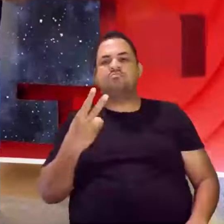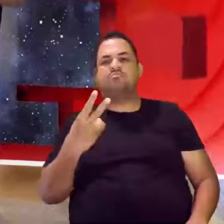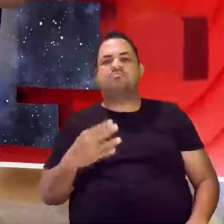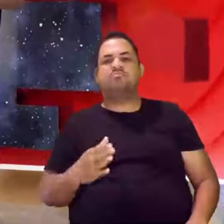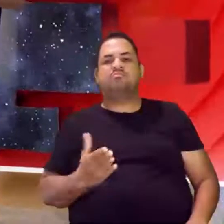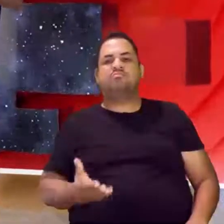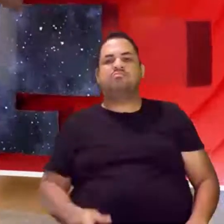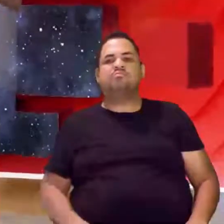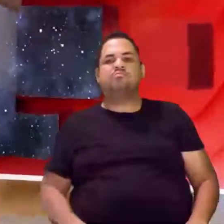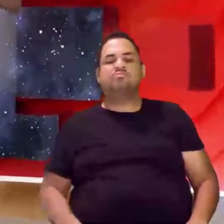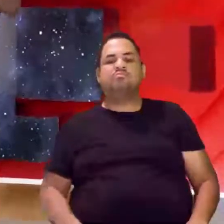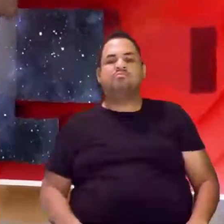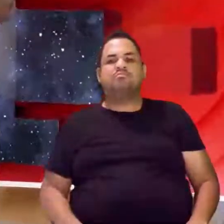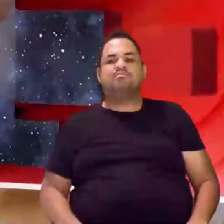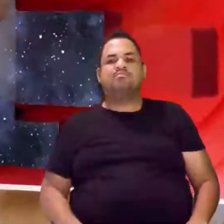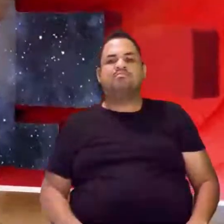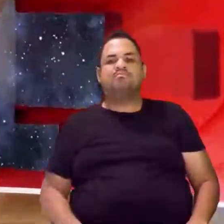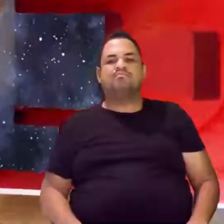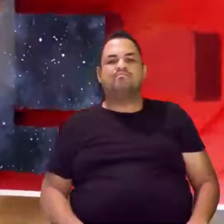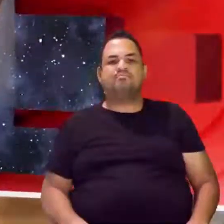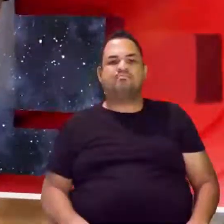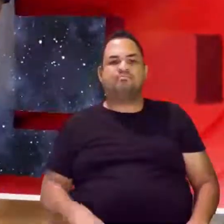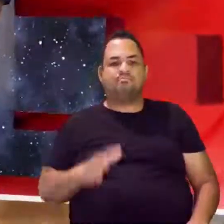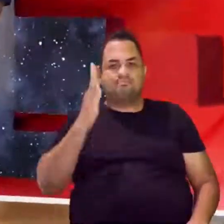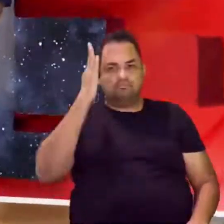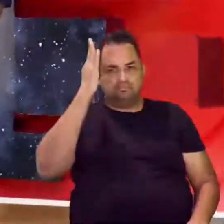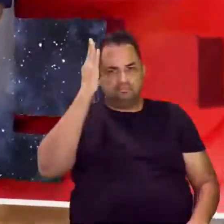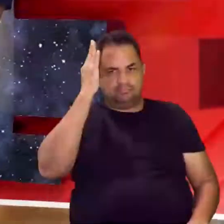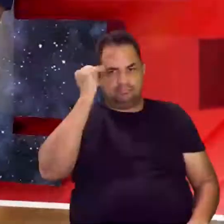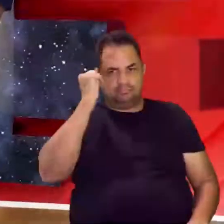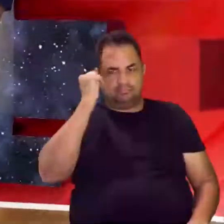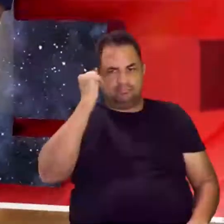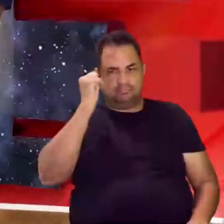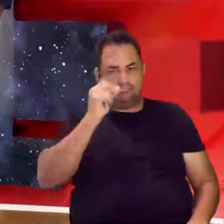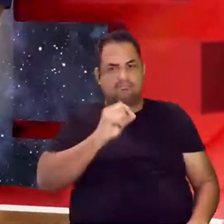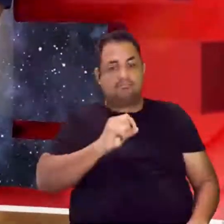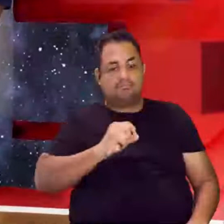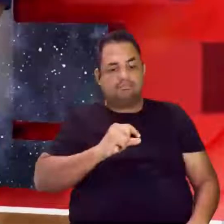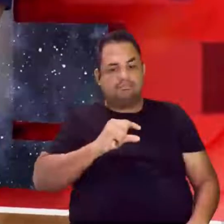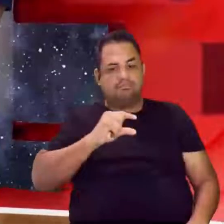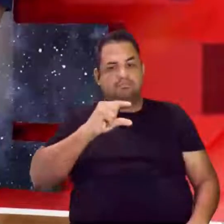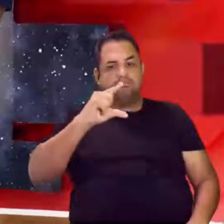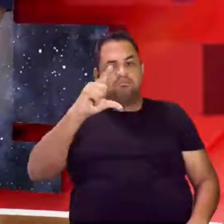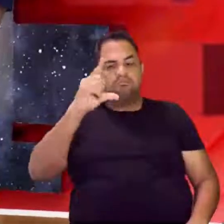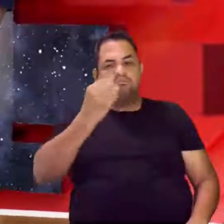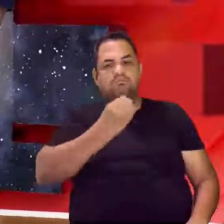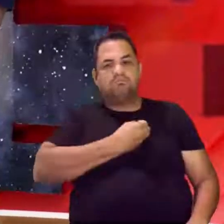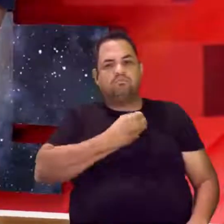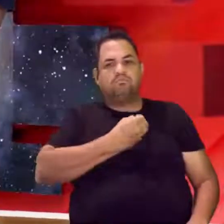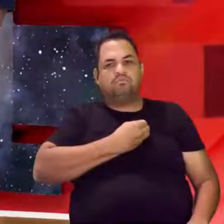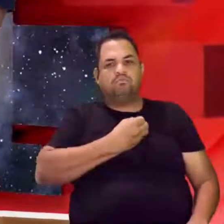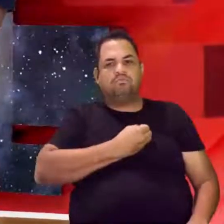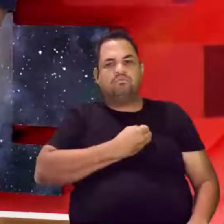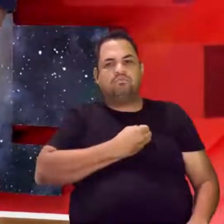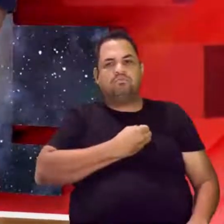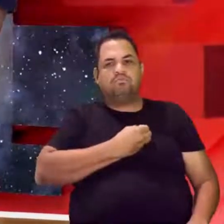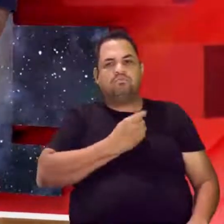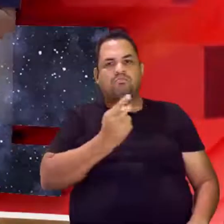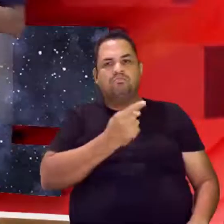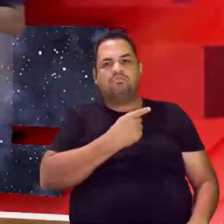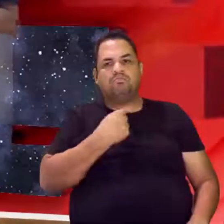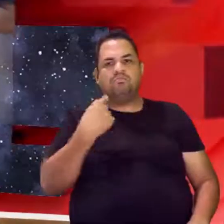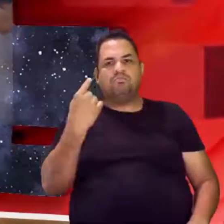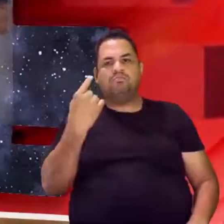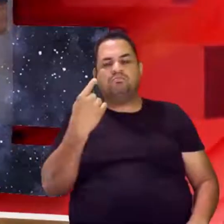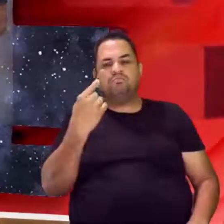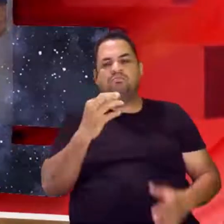283,2 estava lá. Sabendo que esse foi o aumento numérico absoluto, nós